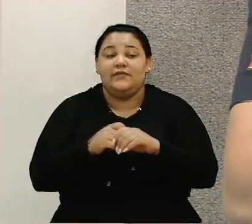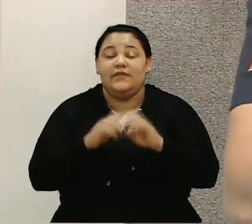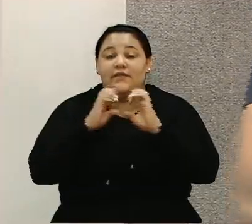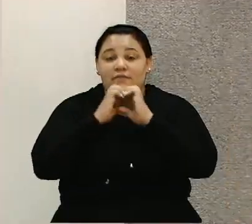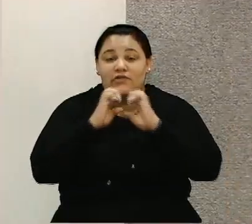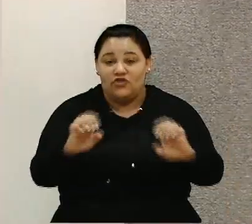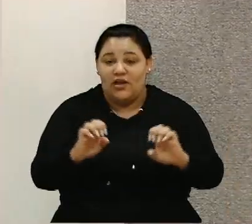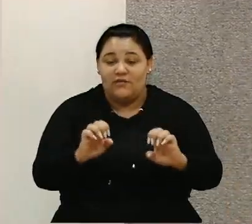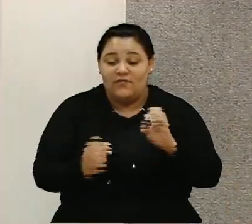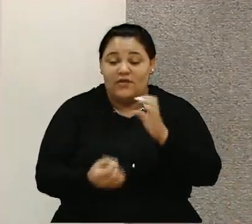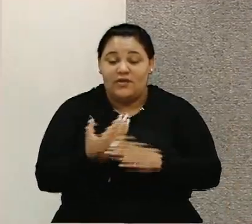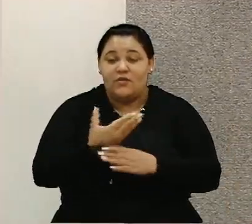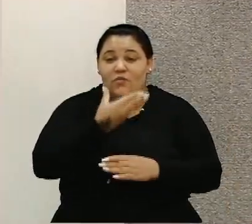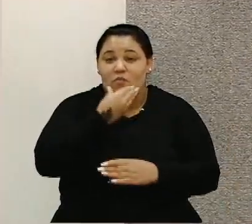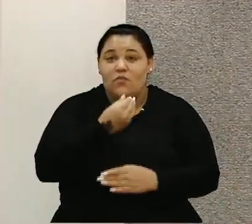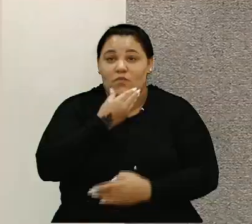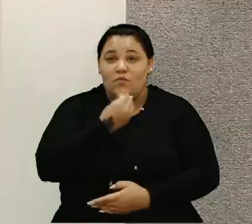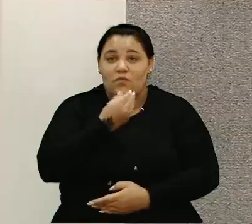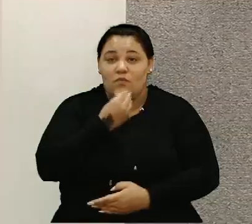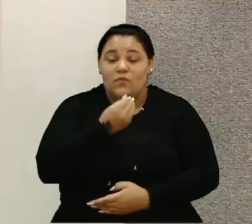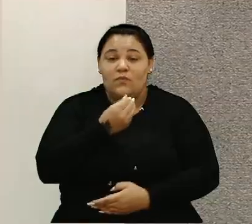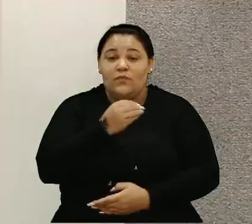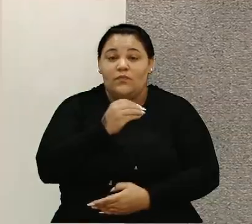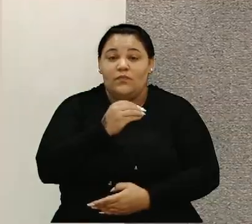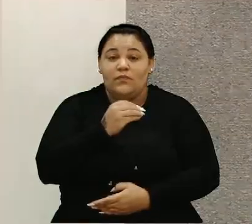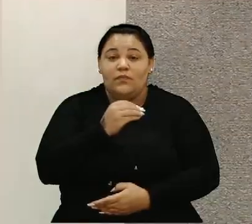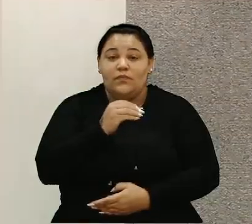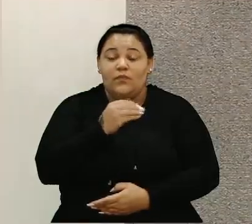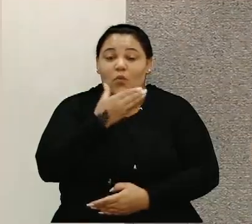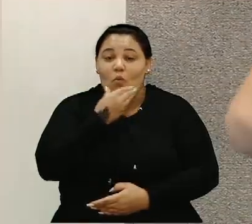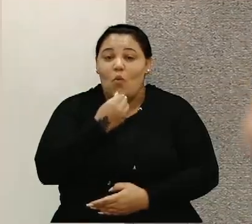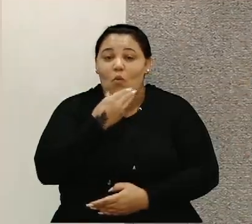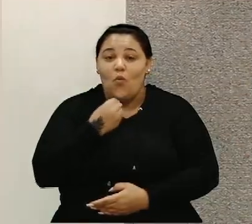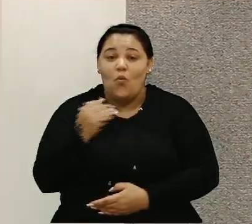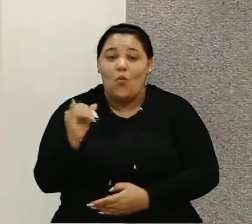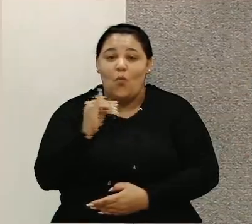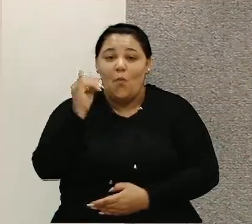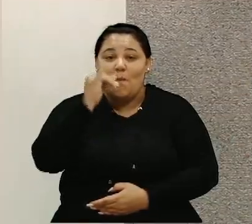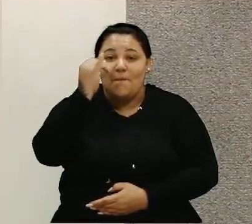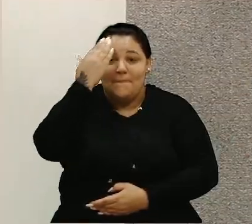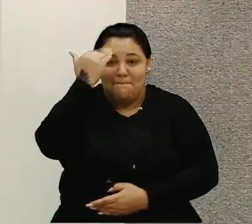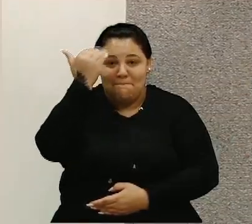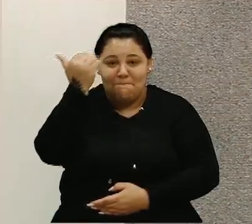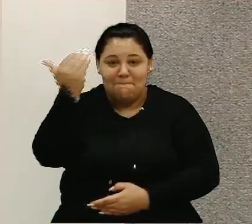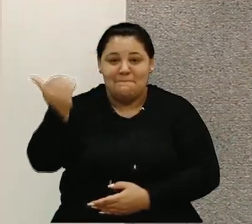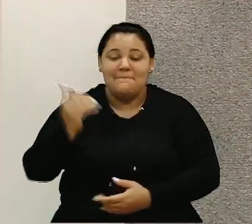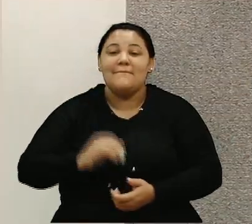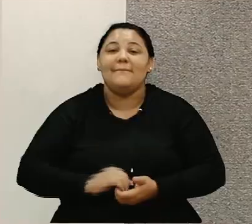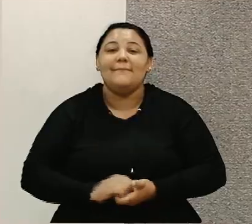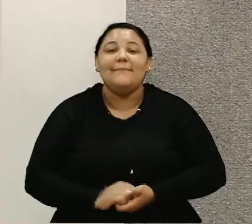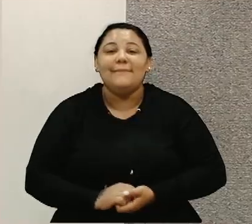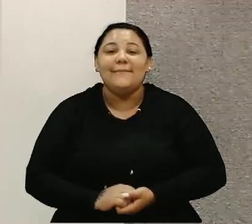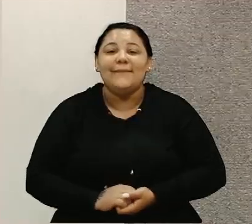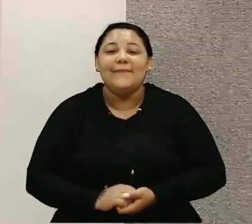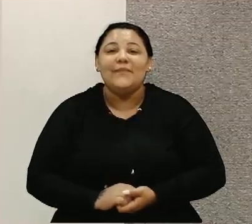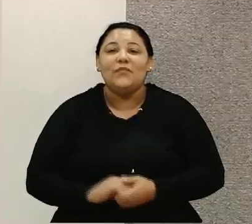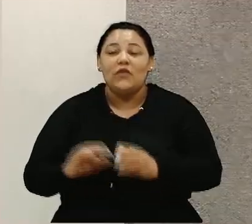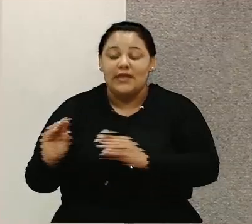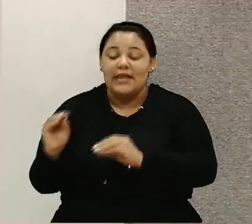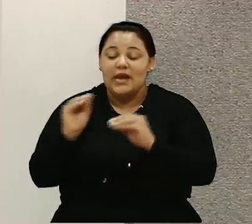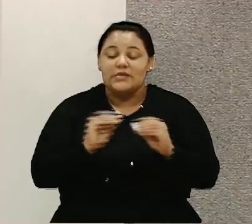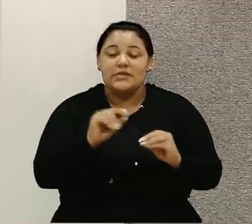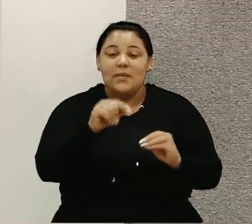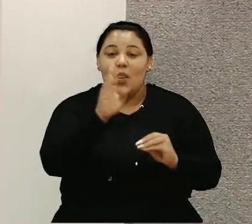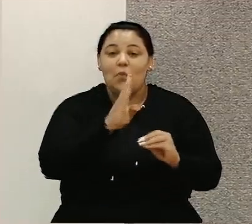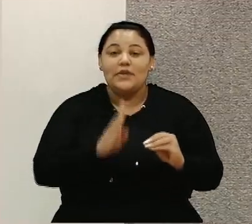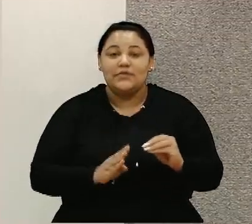fundada por um senhor chamado Demos Shakarian, que era um fazendeiro. E em 82 ela foi trazida para o Brasil